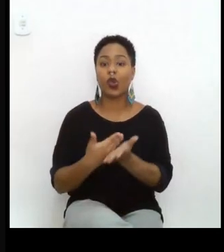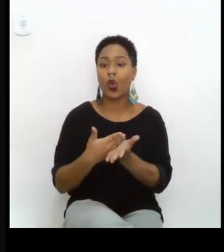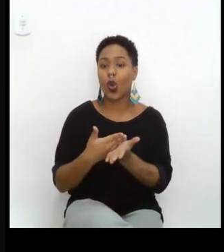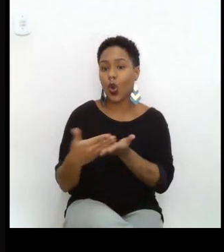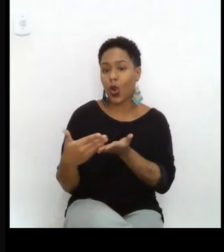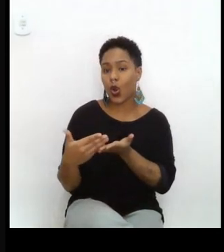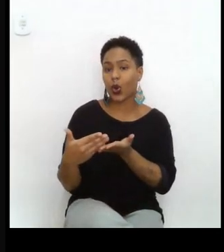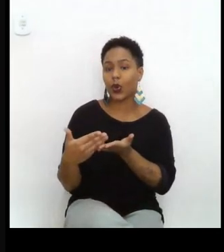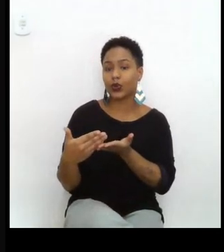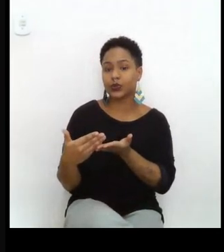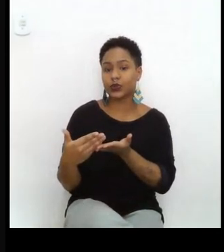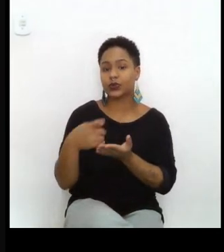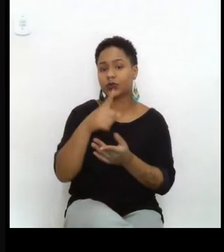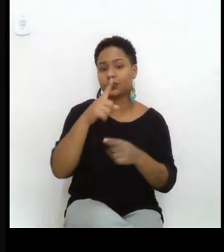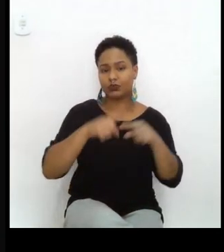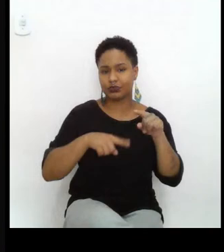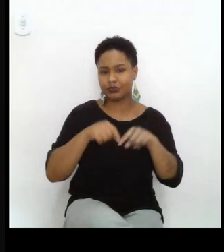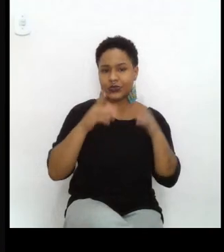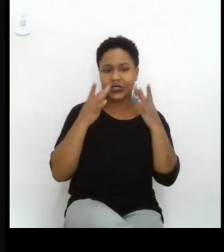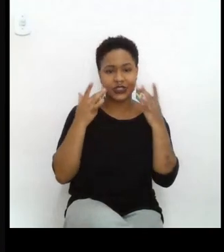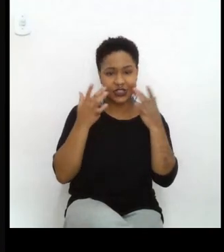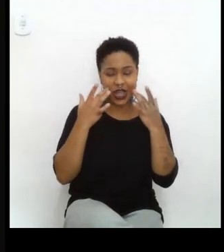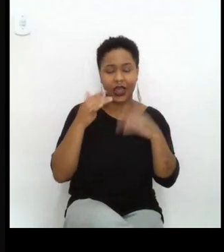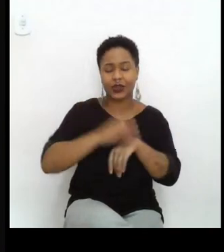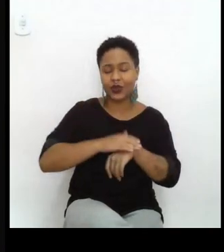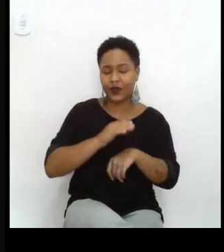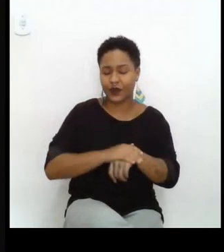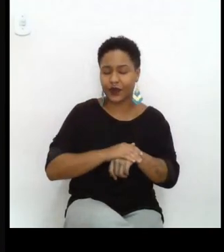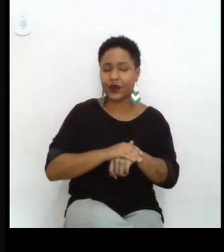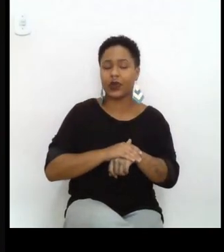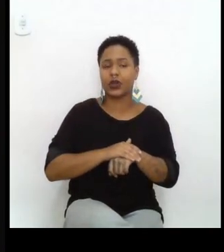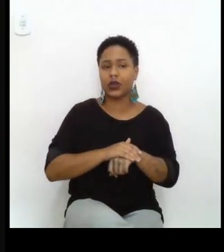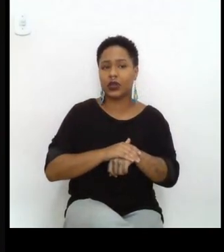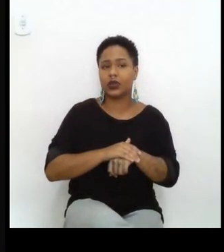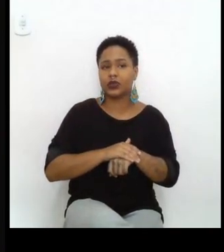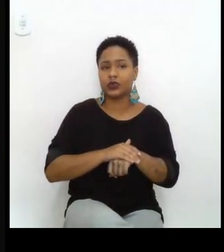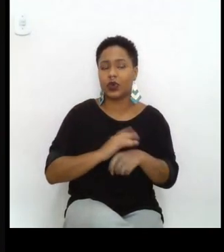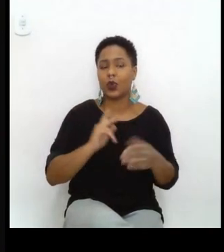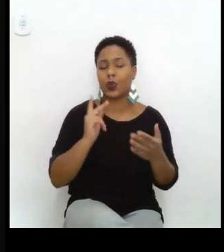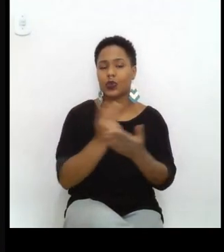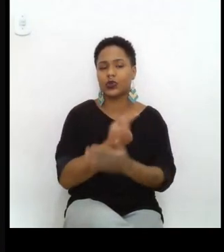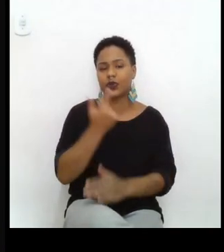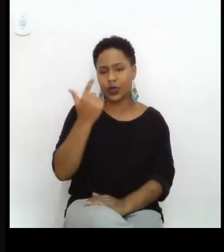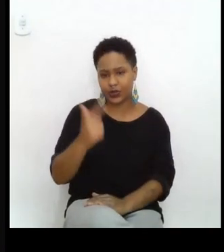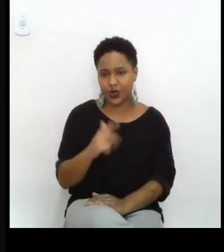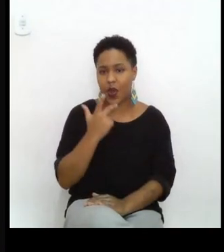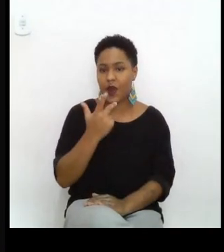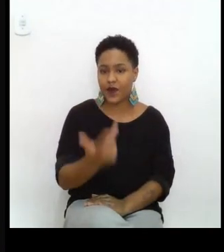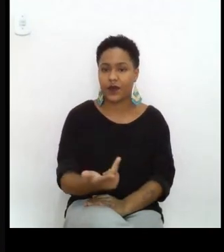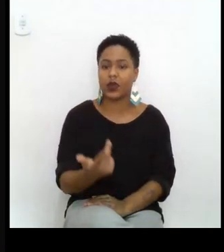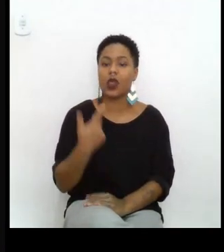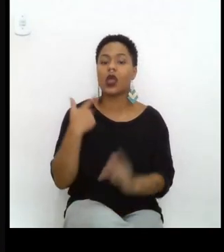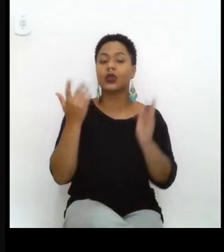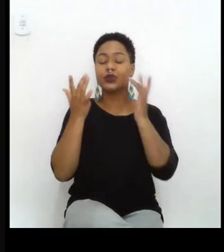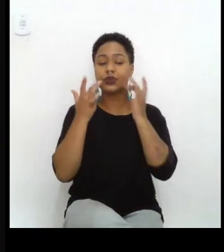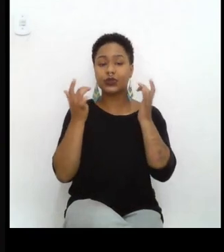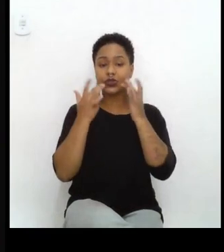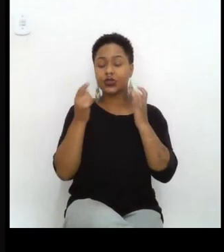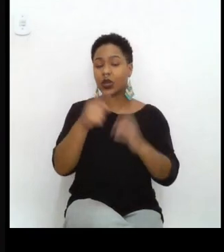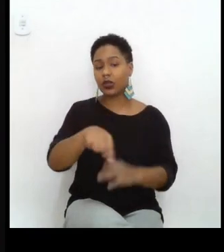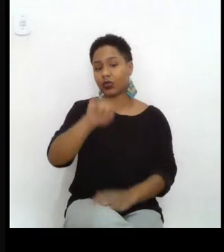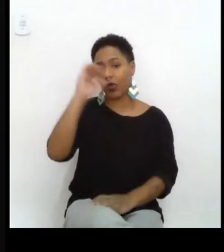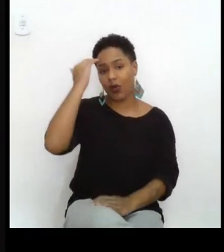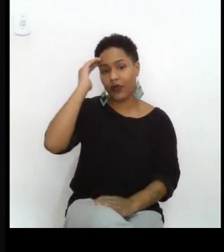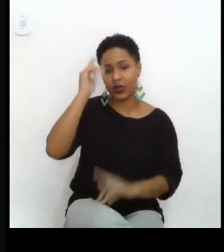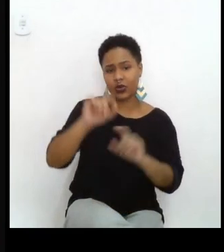esse essa peça de teatro de 60 e aí de novo peça de teatro entendo sei lá